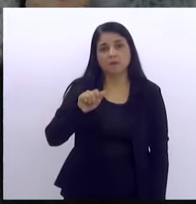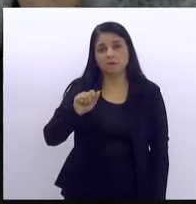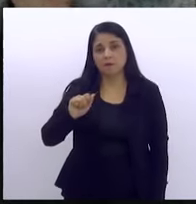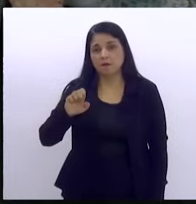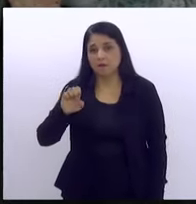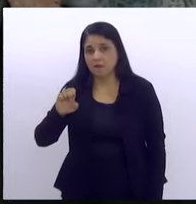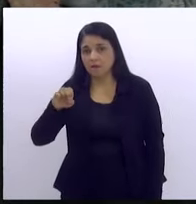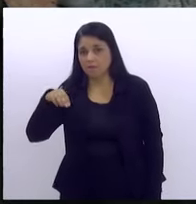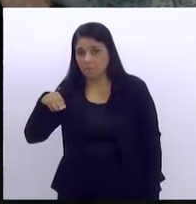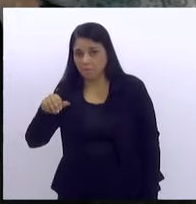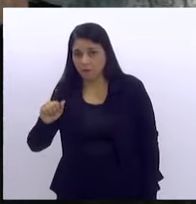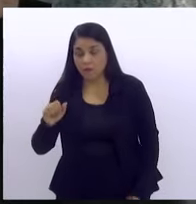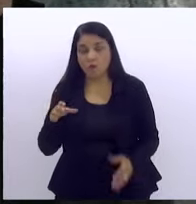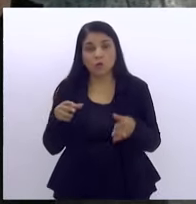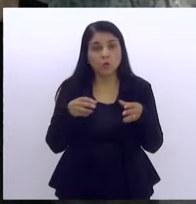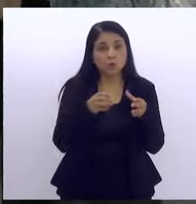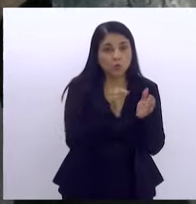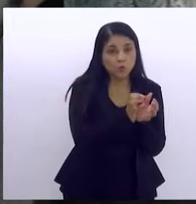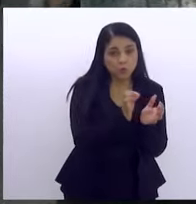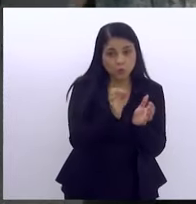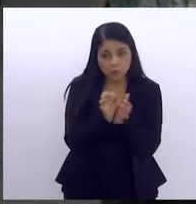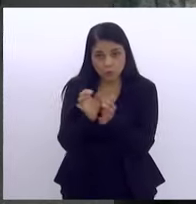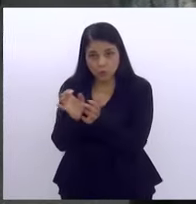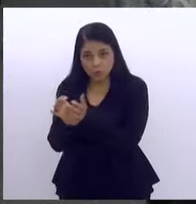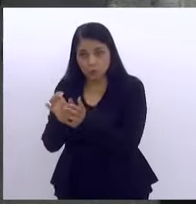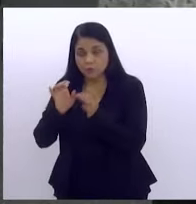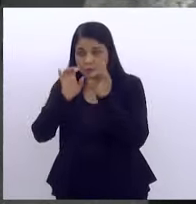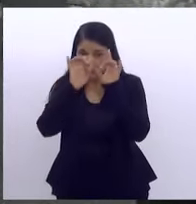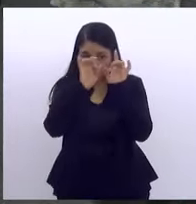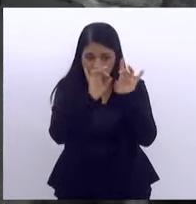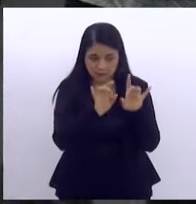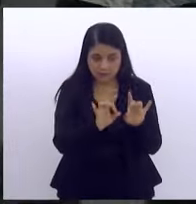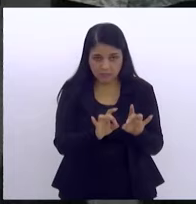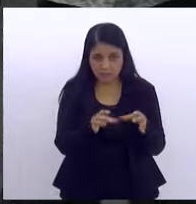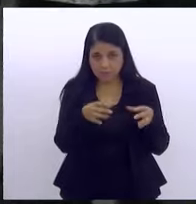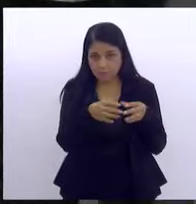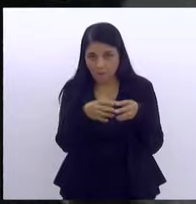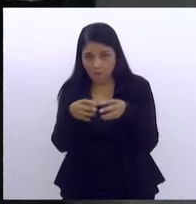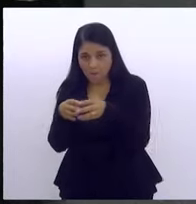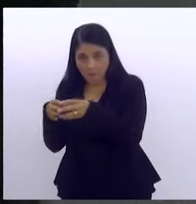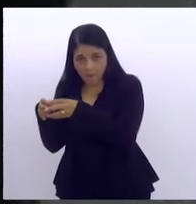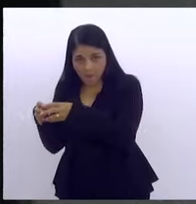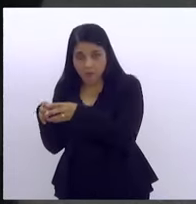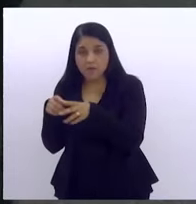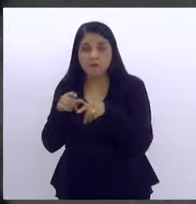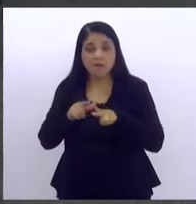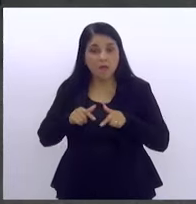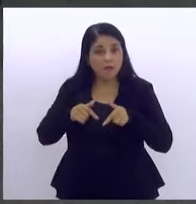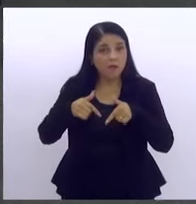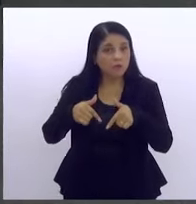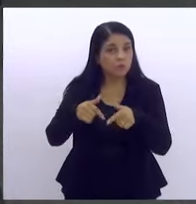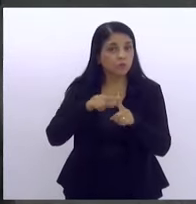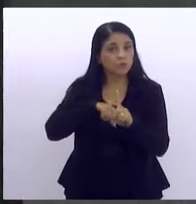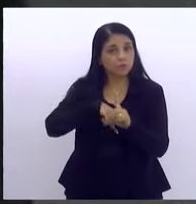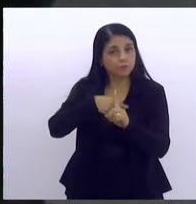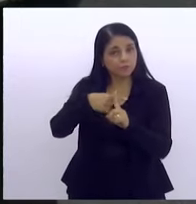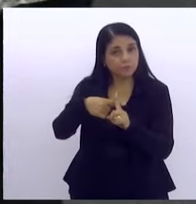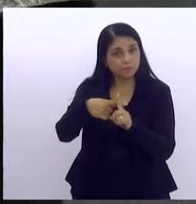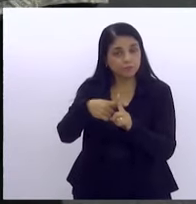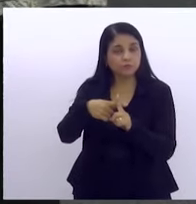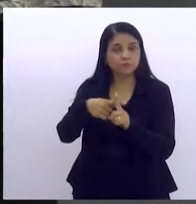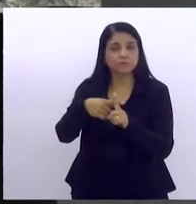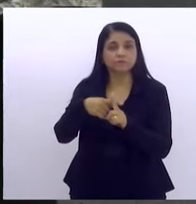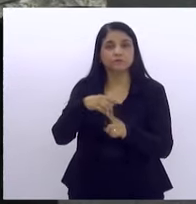enfim, grupos especiais, e o senhor sabe disso, que atuam muito positivamente.